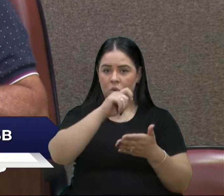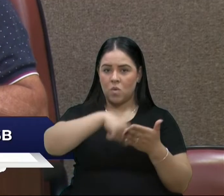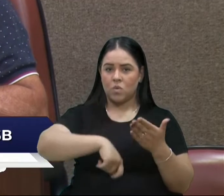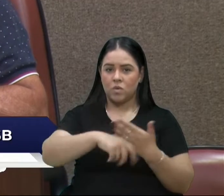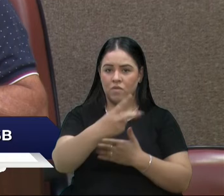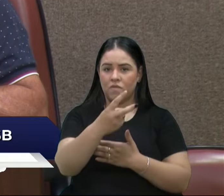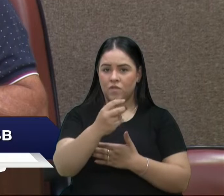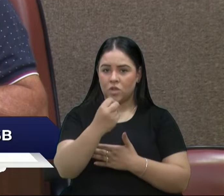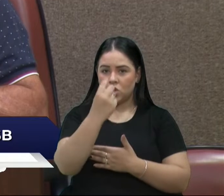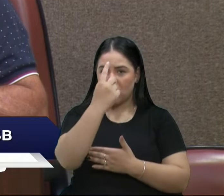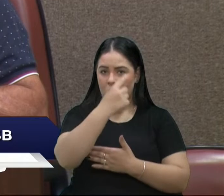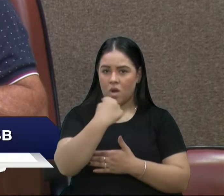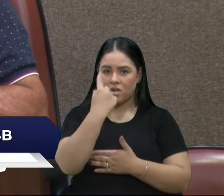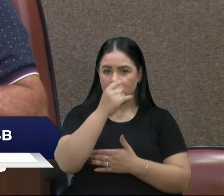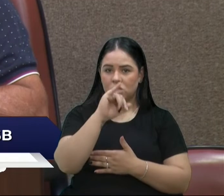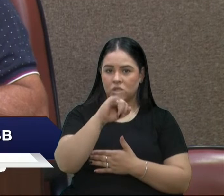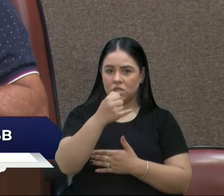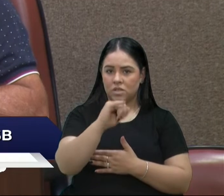janeiro.